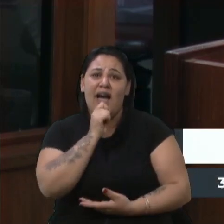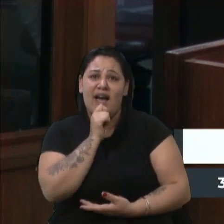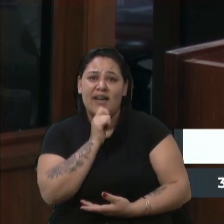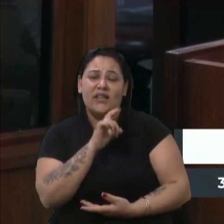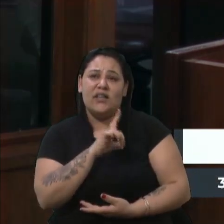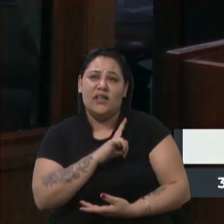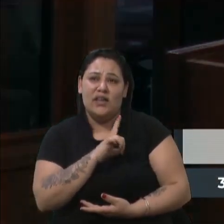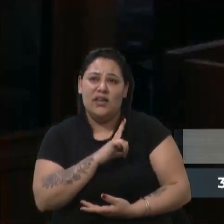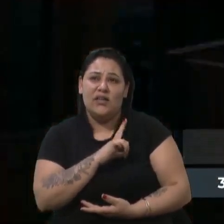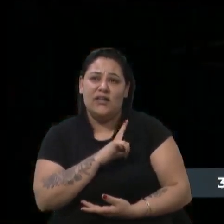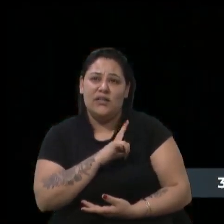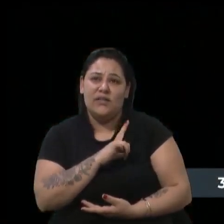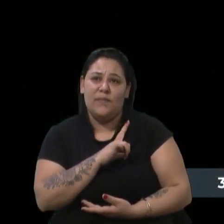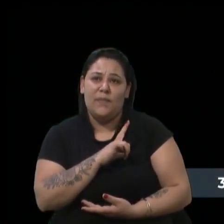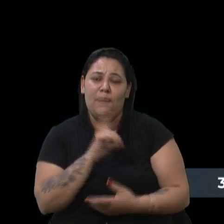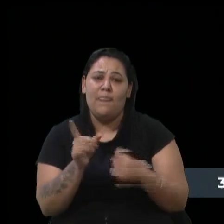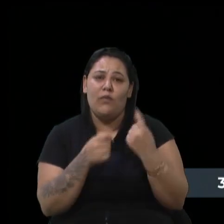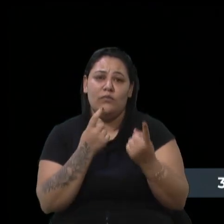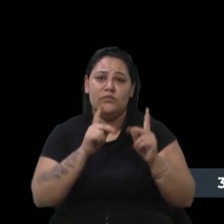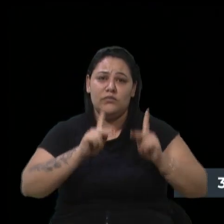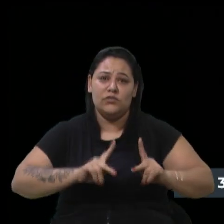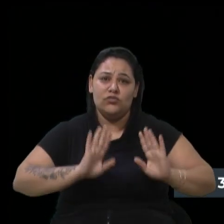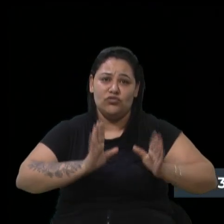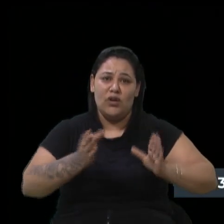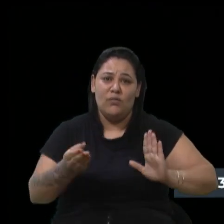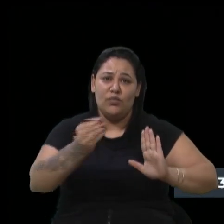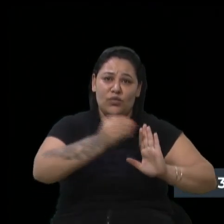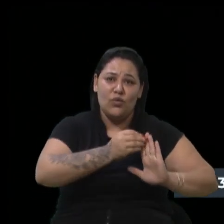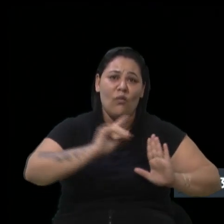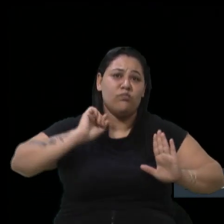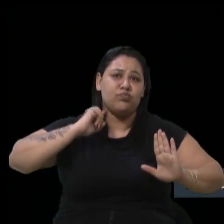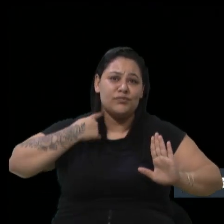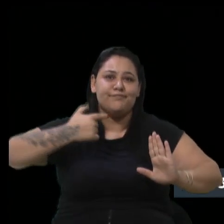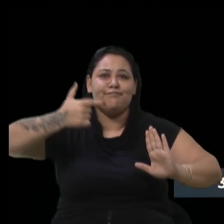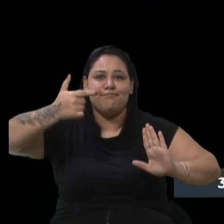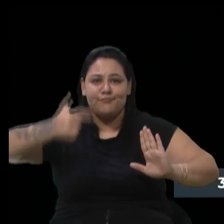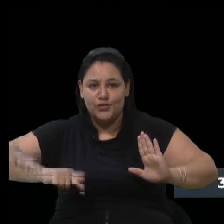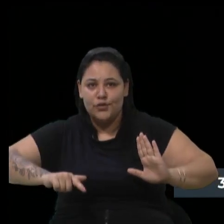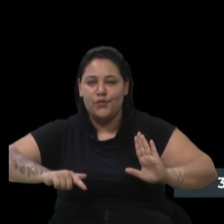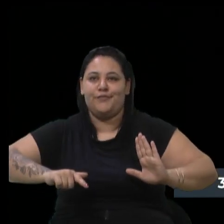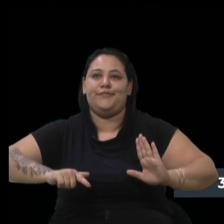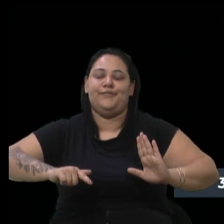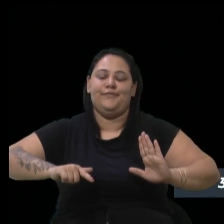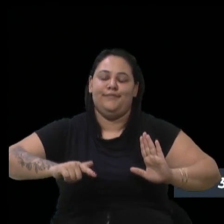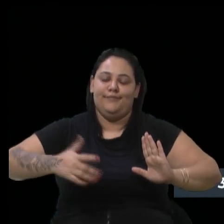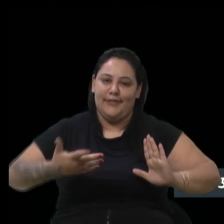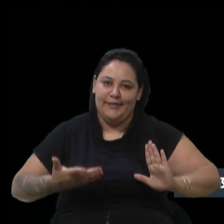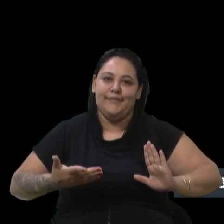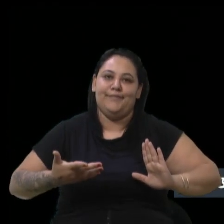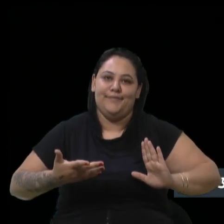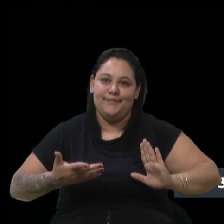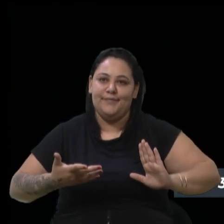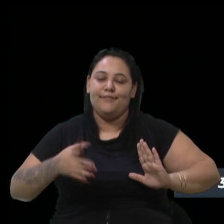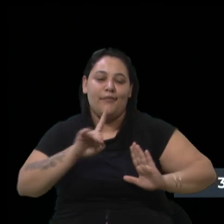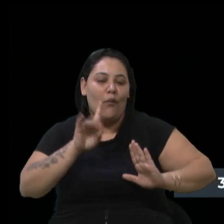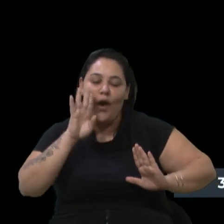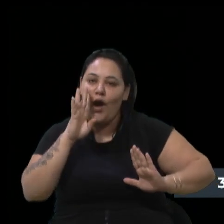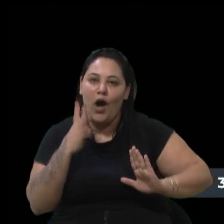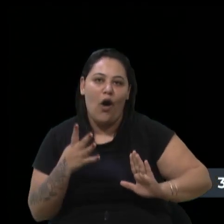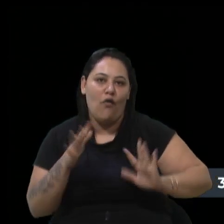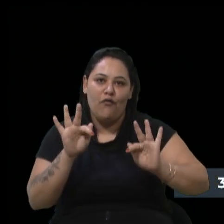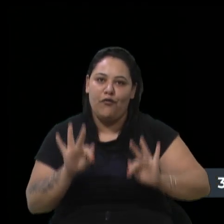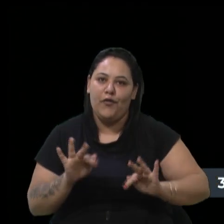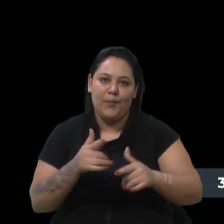ter... Alguém já colocou lixo de novo. Então, é enxugar gelo, de vez em quando, em algumas situações.